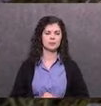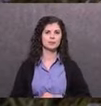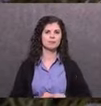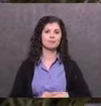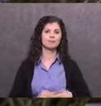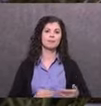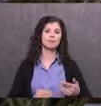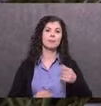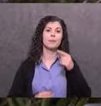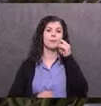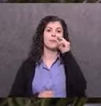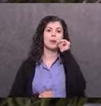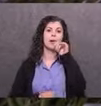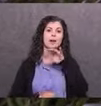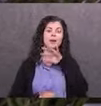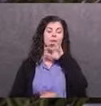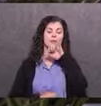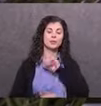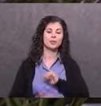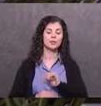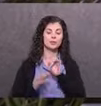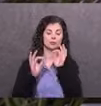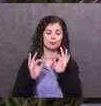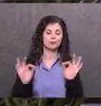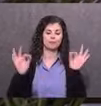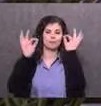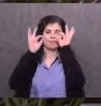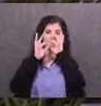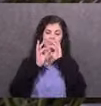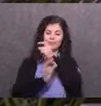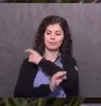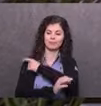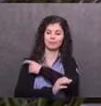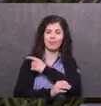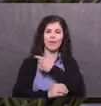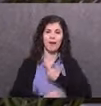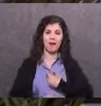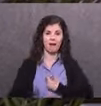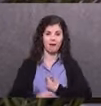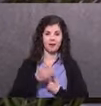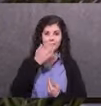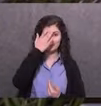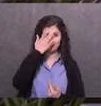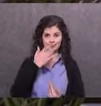Em nome do Pai, e do Filho, e do Espírito Santo.